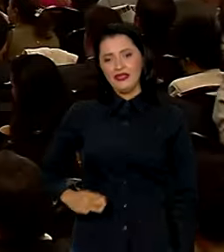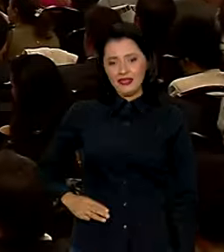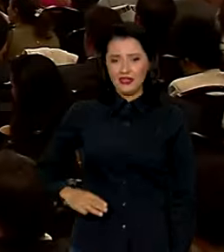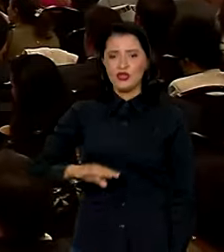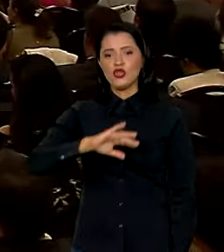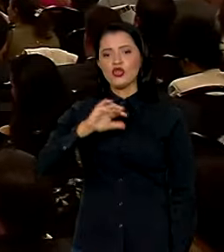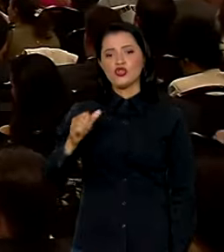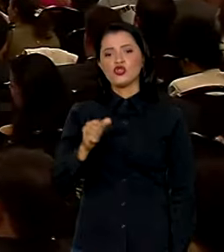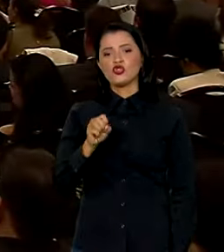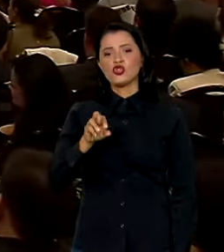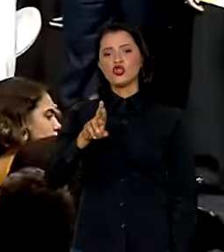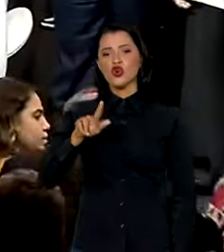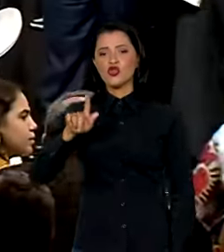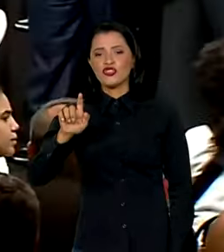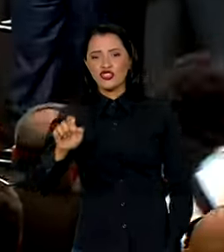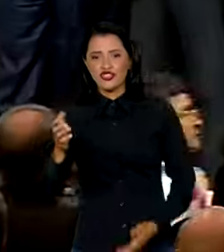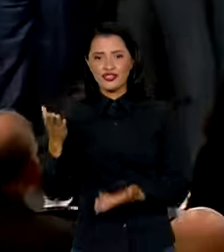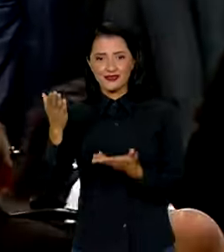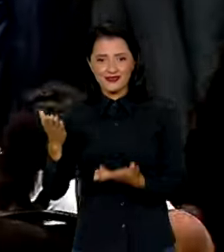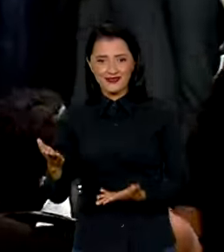Jorge Messias.